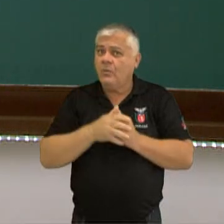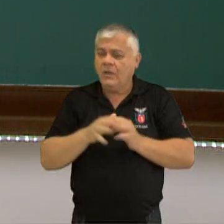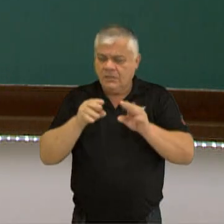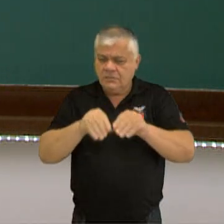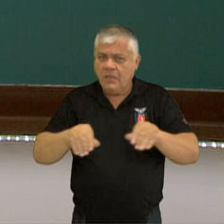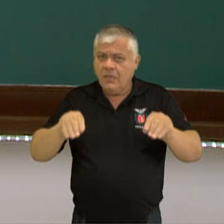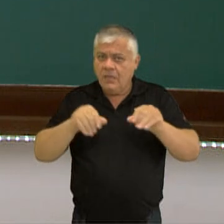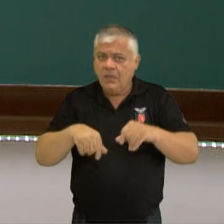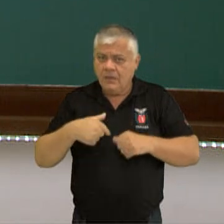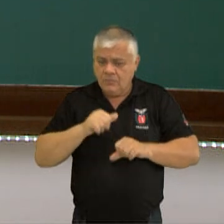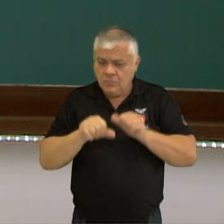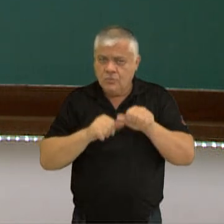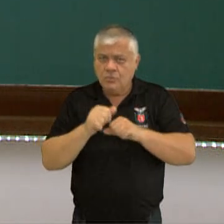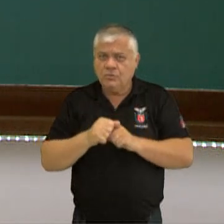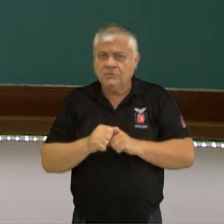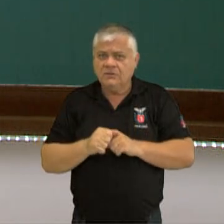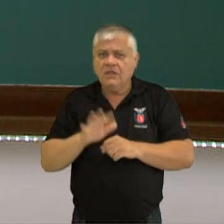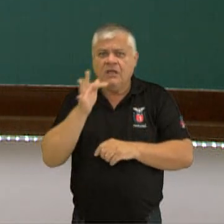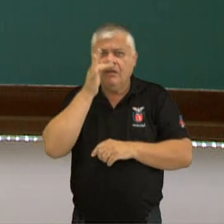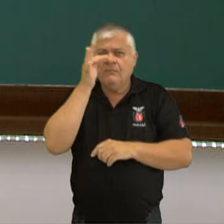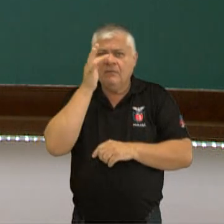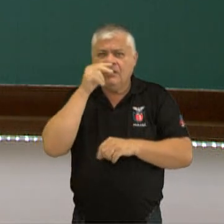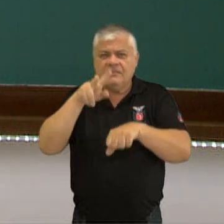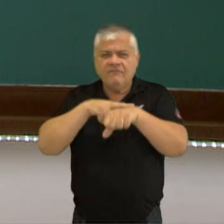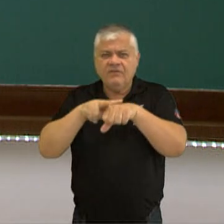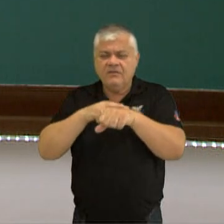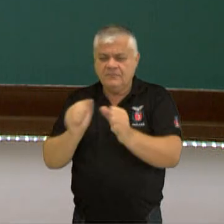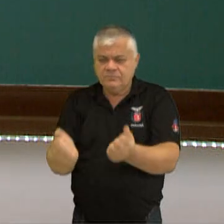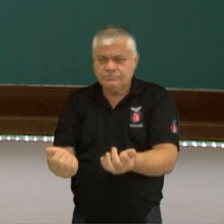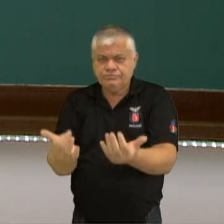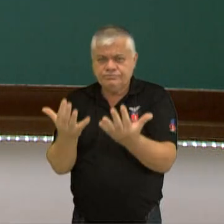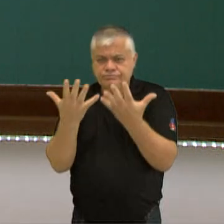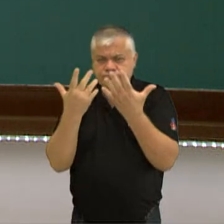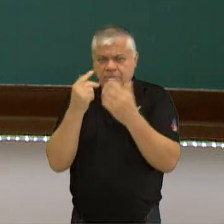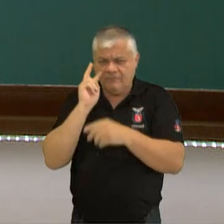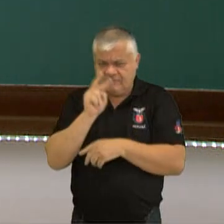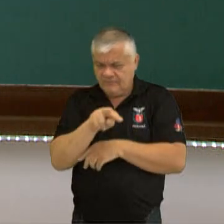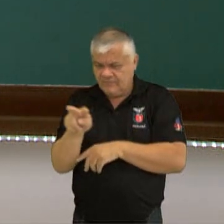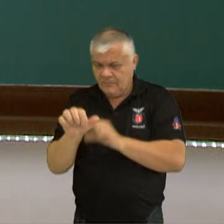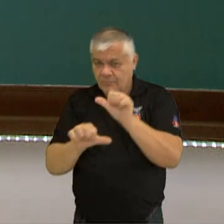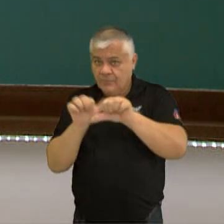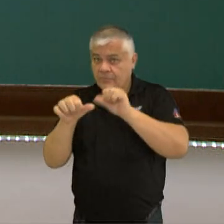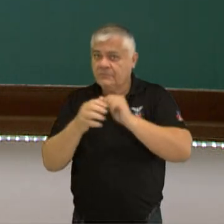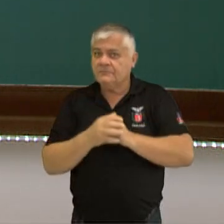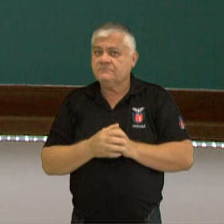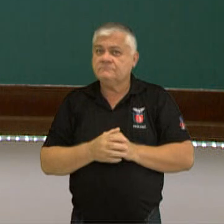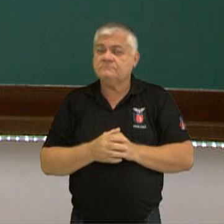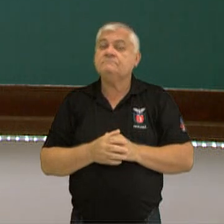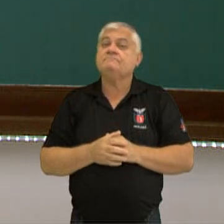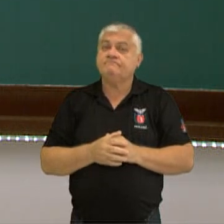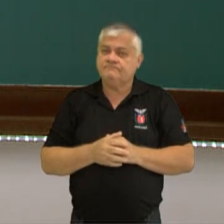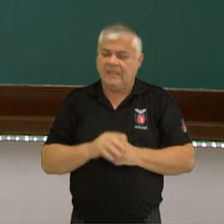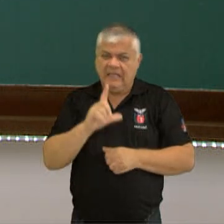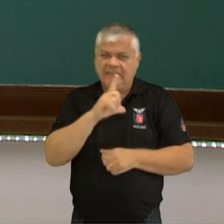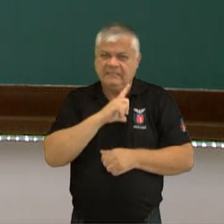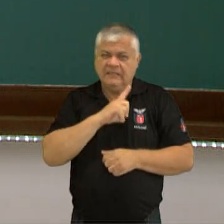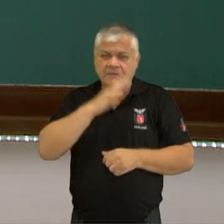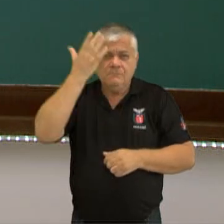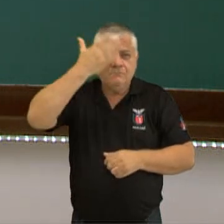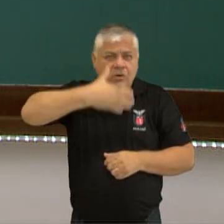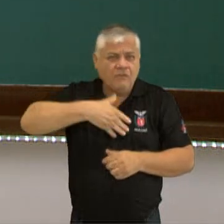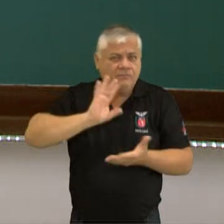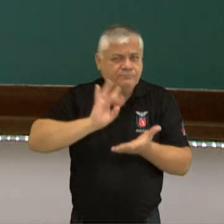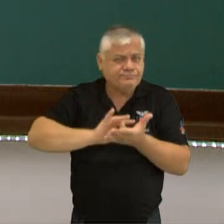solo, nos vegetais, nas plantas que estão no seu quintal? Boa pergunta, né? Existem evidências para